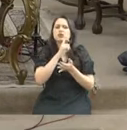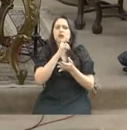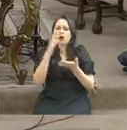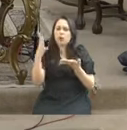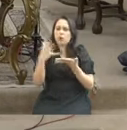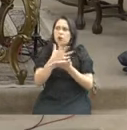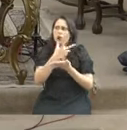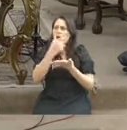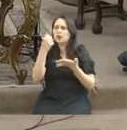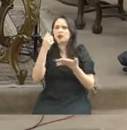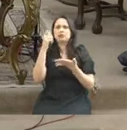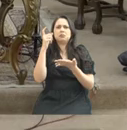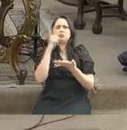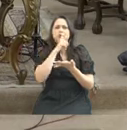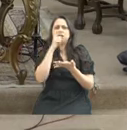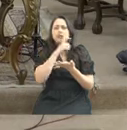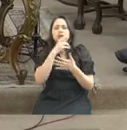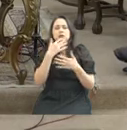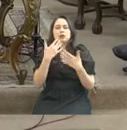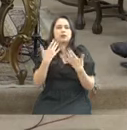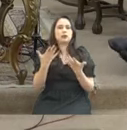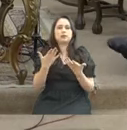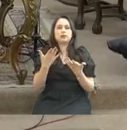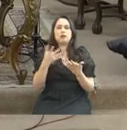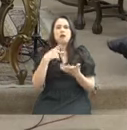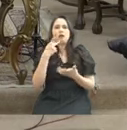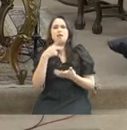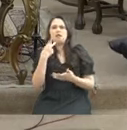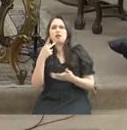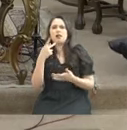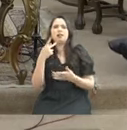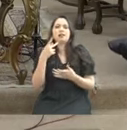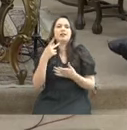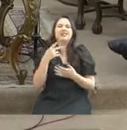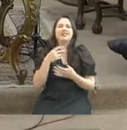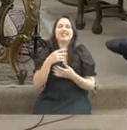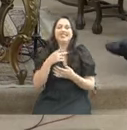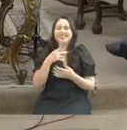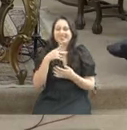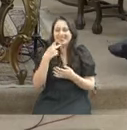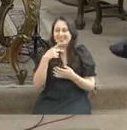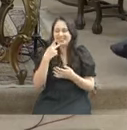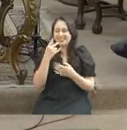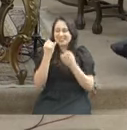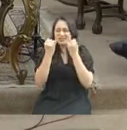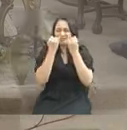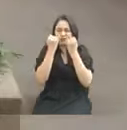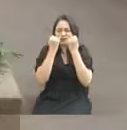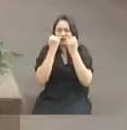existe. Gente que é pré, que é pós, que é antes, que é comunista, sei lá.